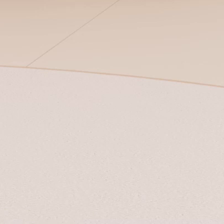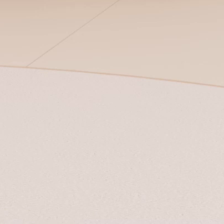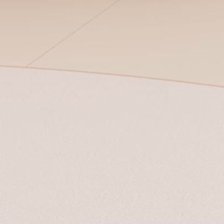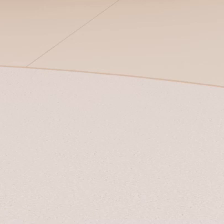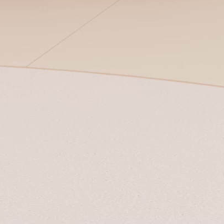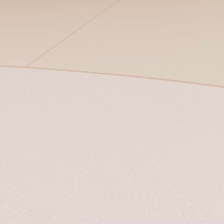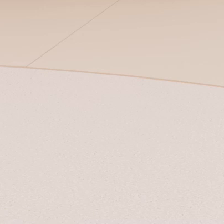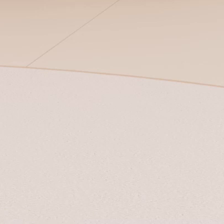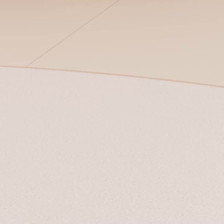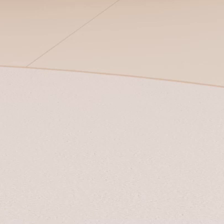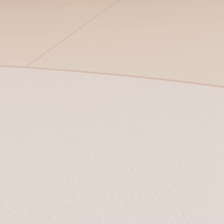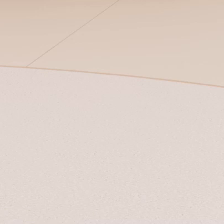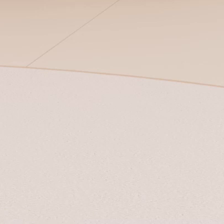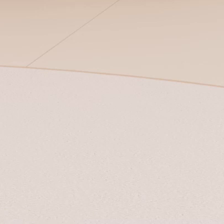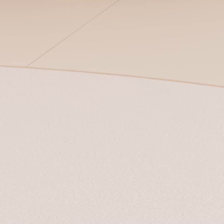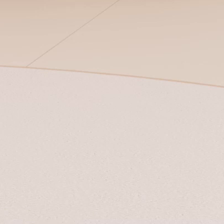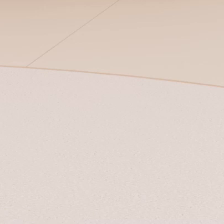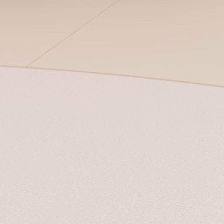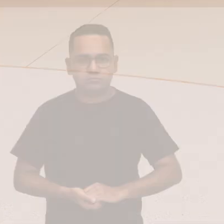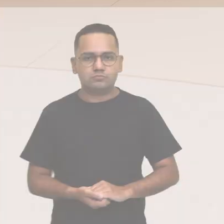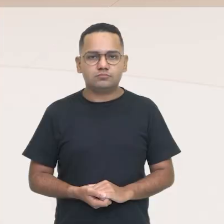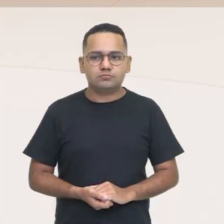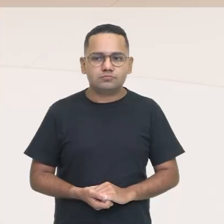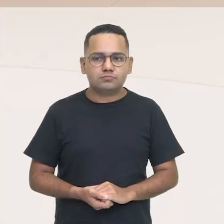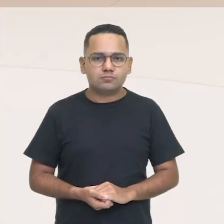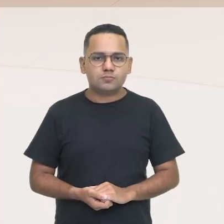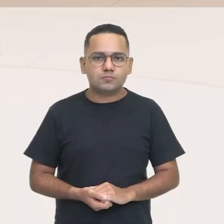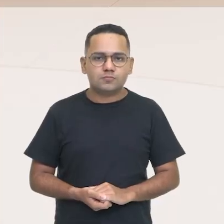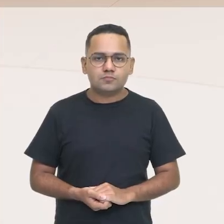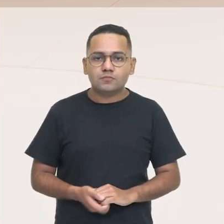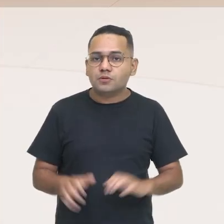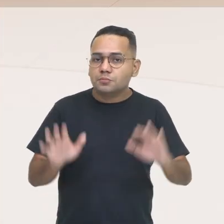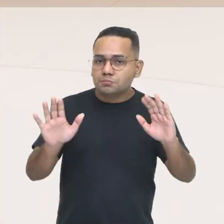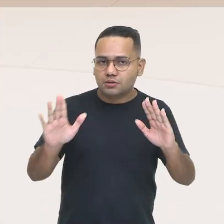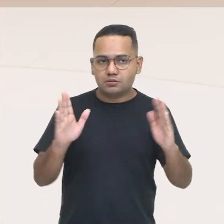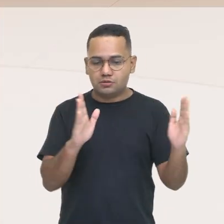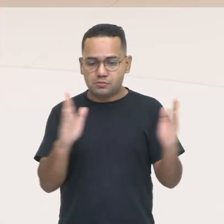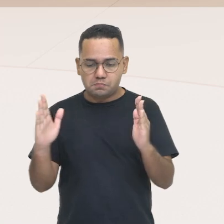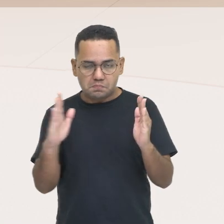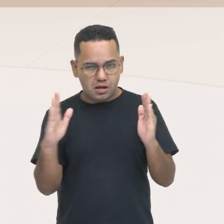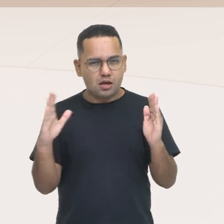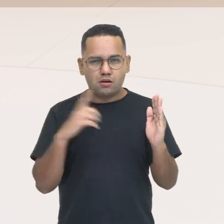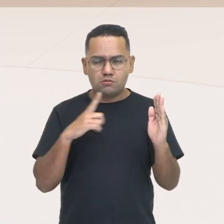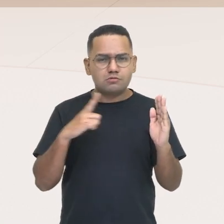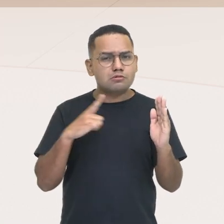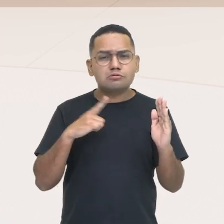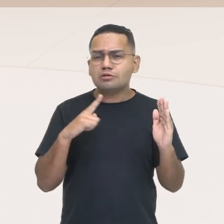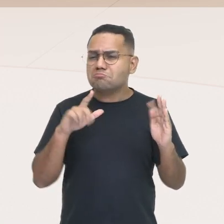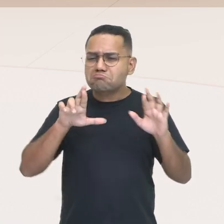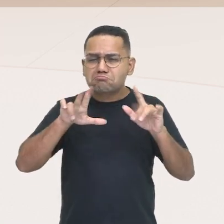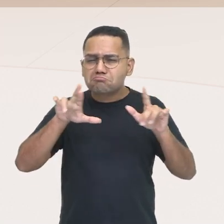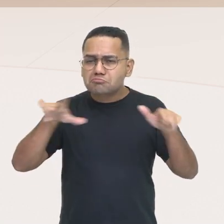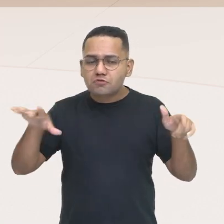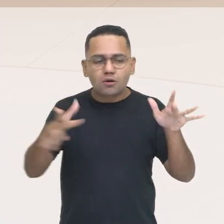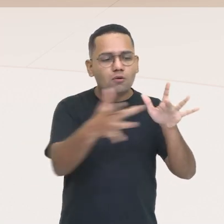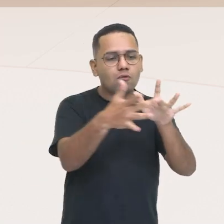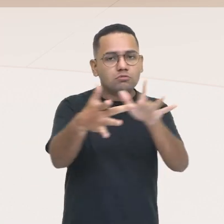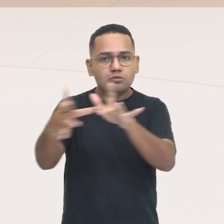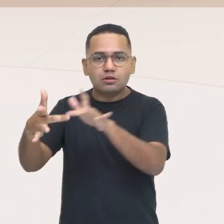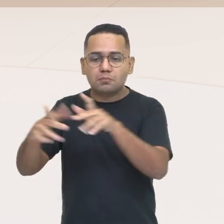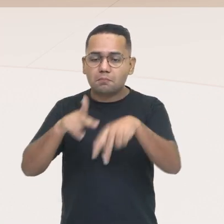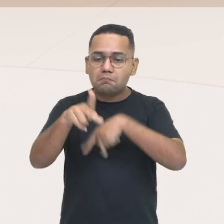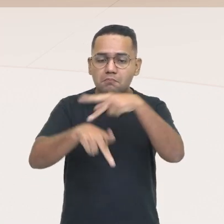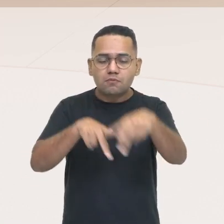diversas conexões entre os diferentes povos. E é assim, né, que a história vai